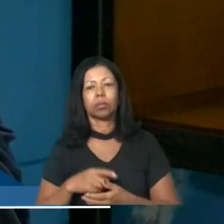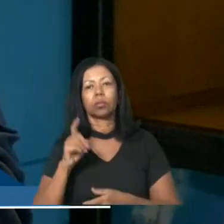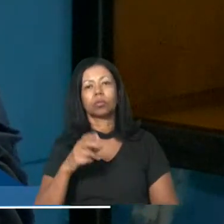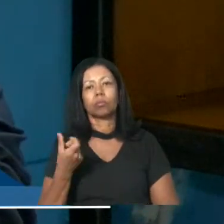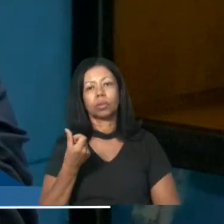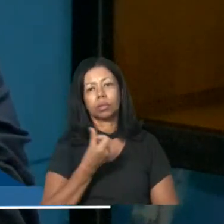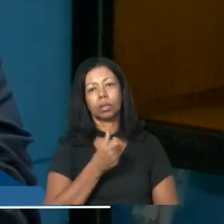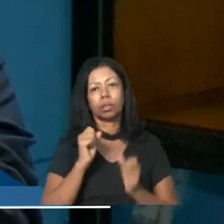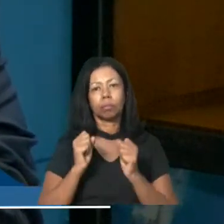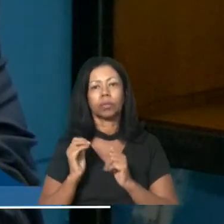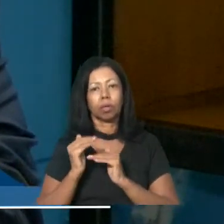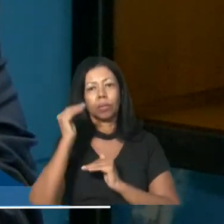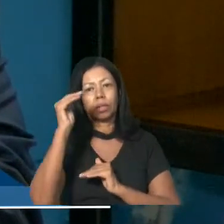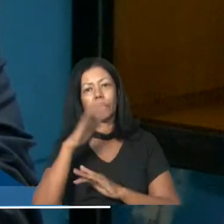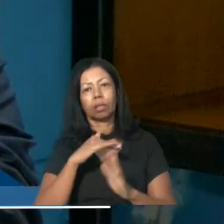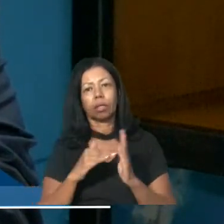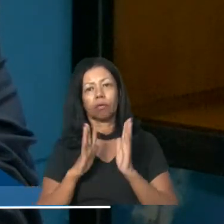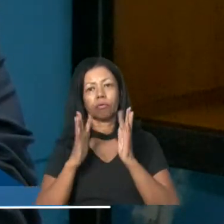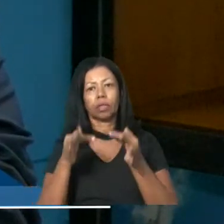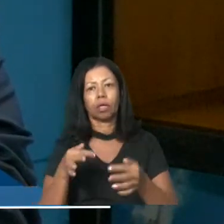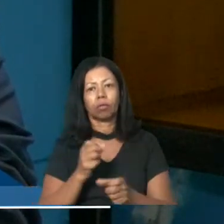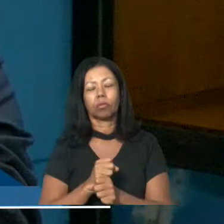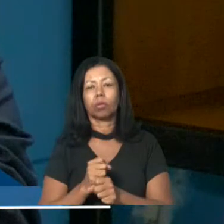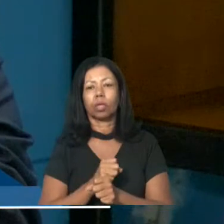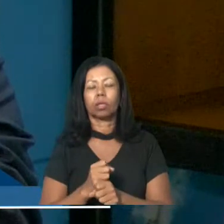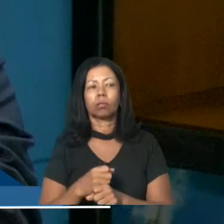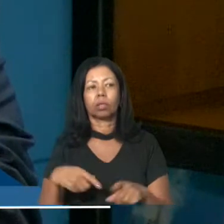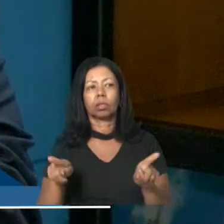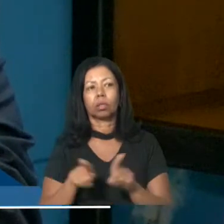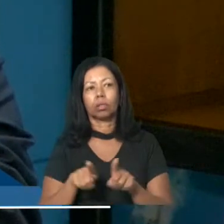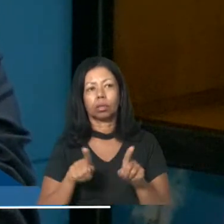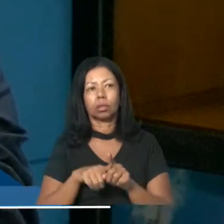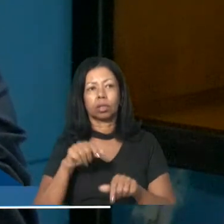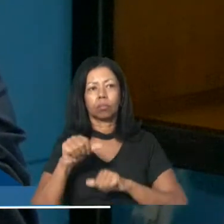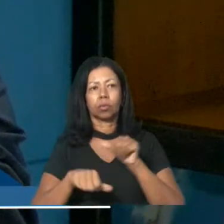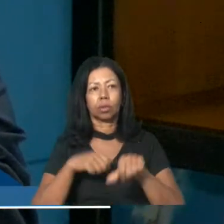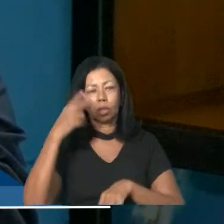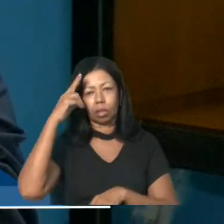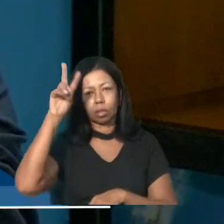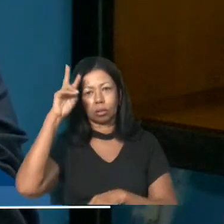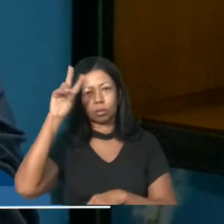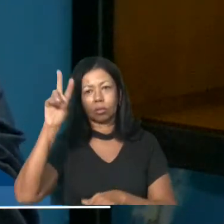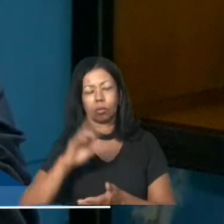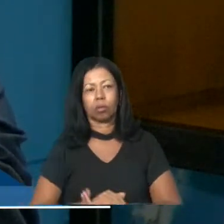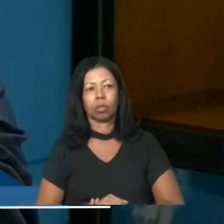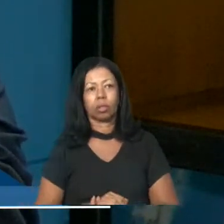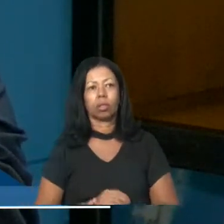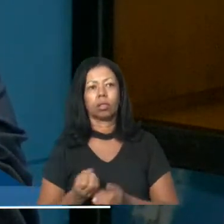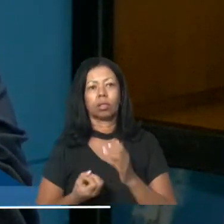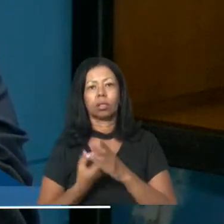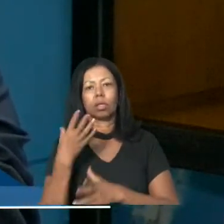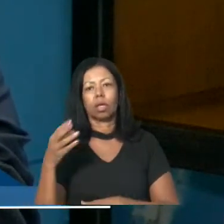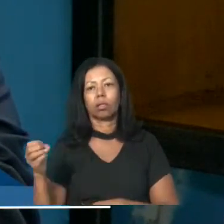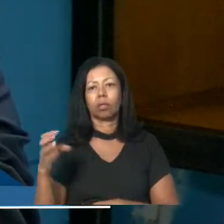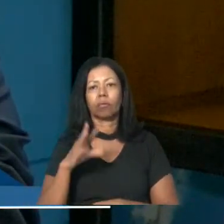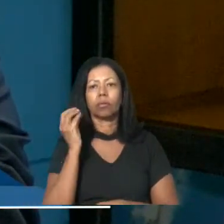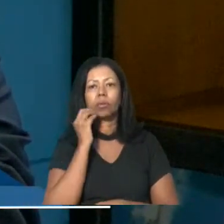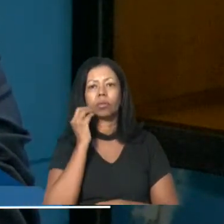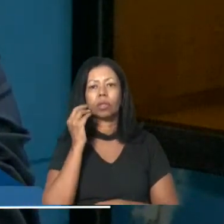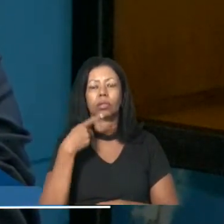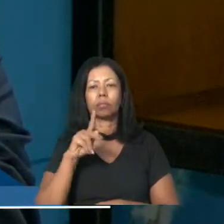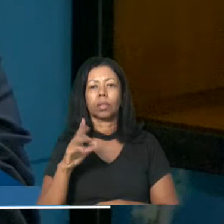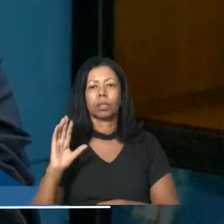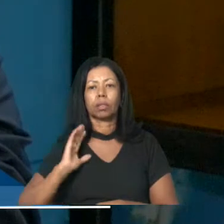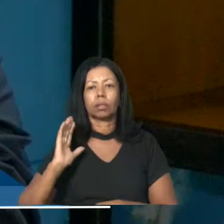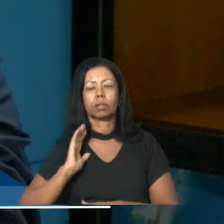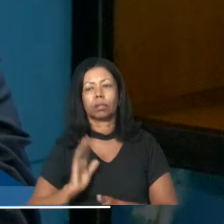aumentar daqui para o final do ano e assim mudar a história, criar novos rumos aí para a nossa cidade.